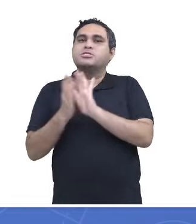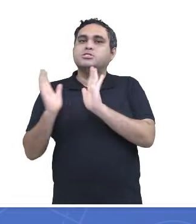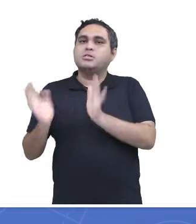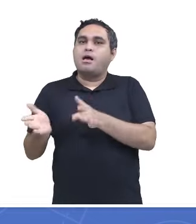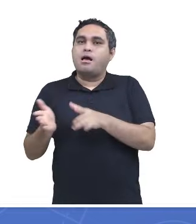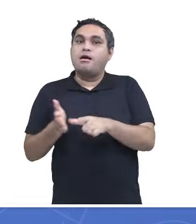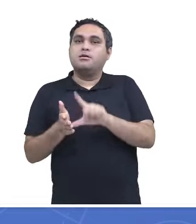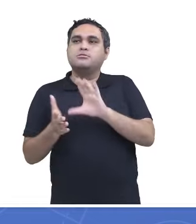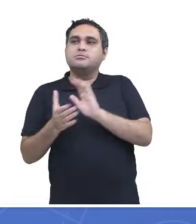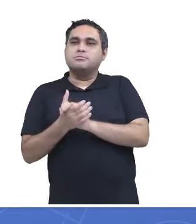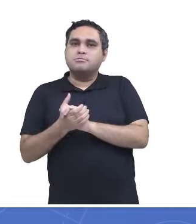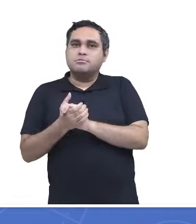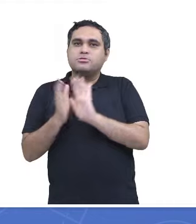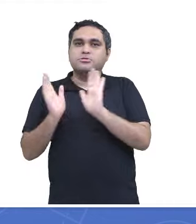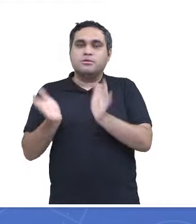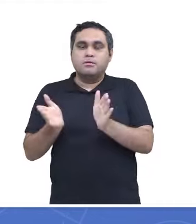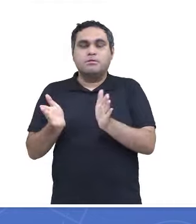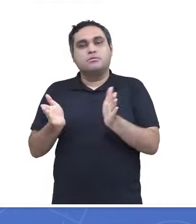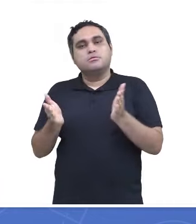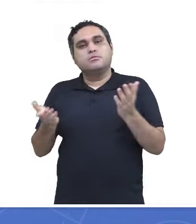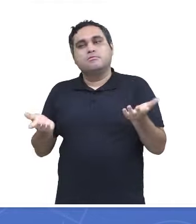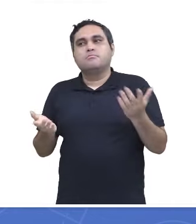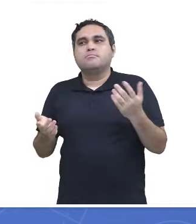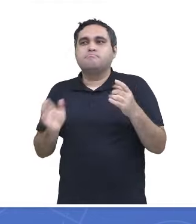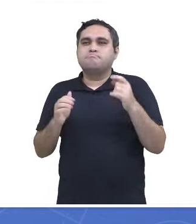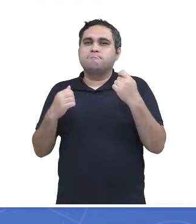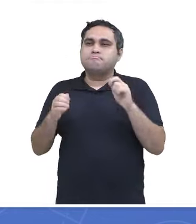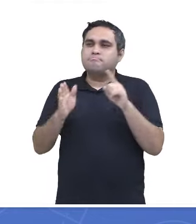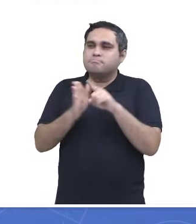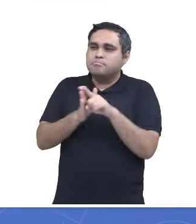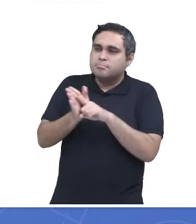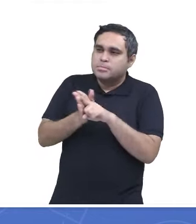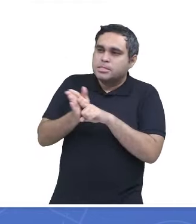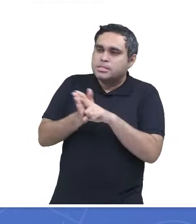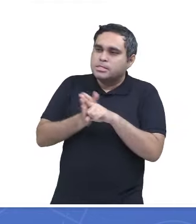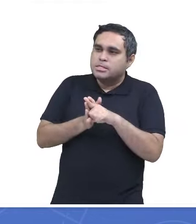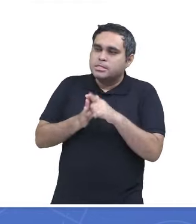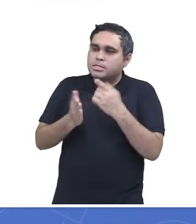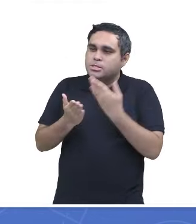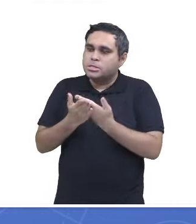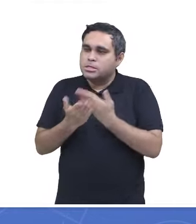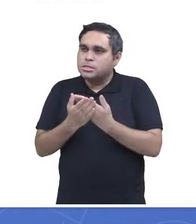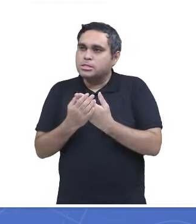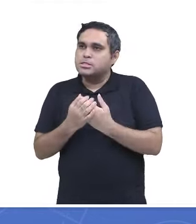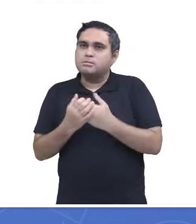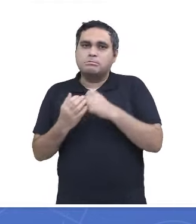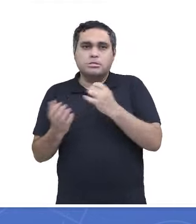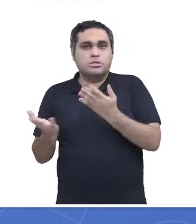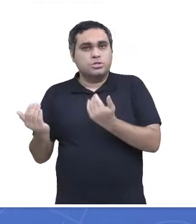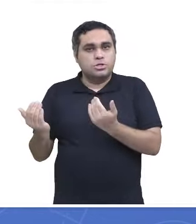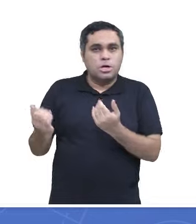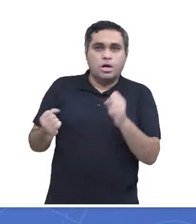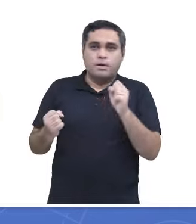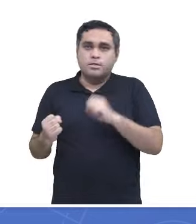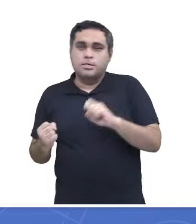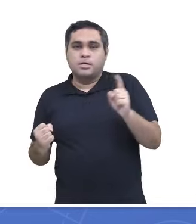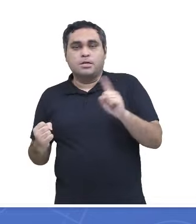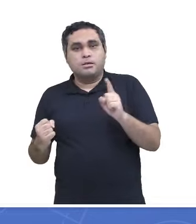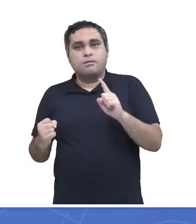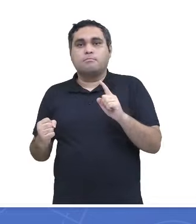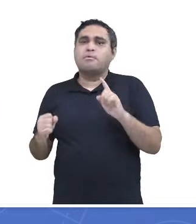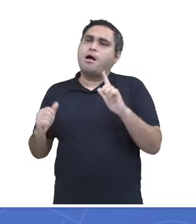o aprofundamento do estudo sobre as pessoas, jovens ou não, que não saíram da casa dos pais